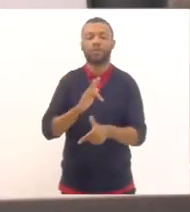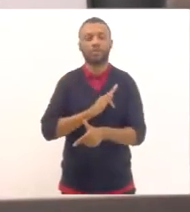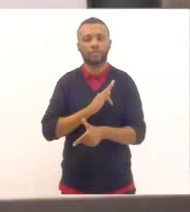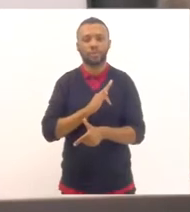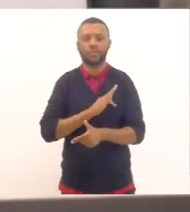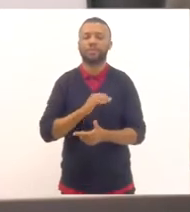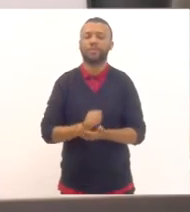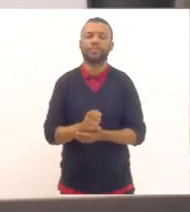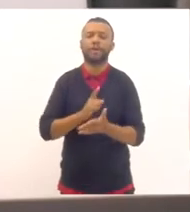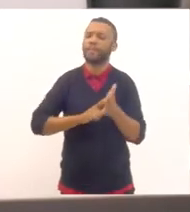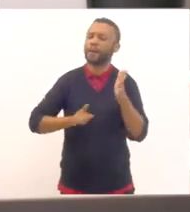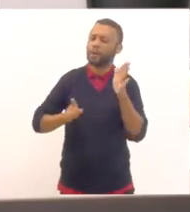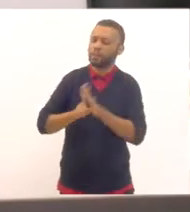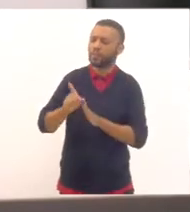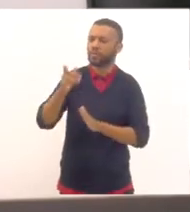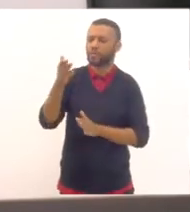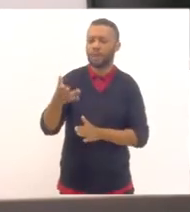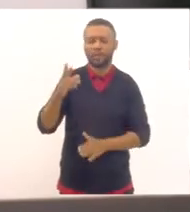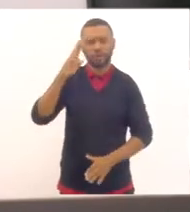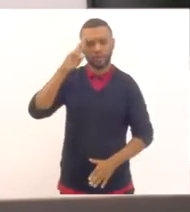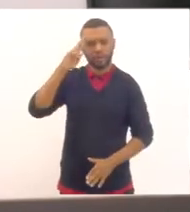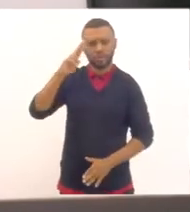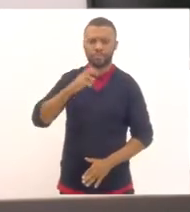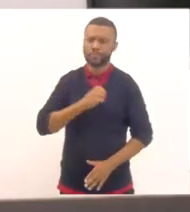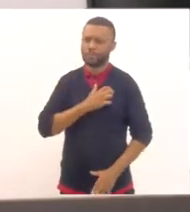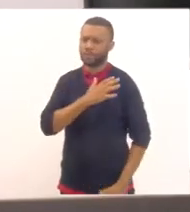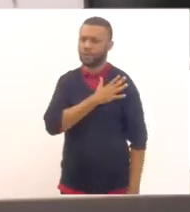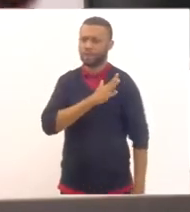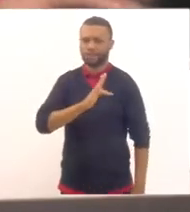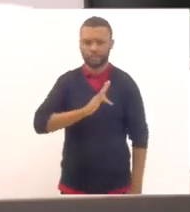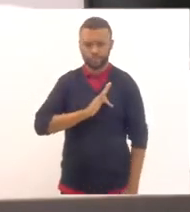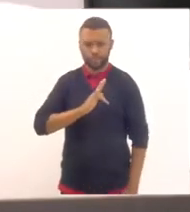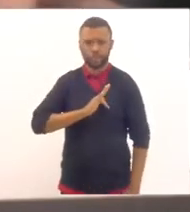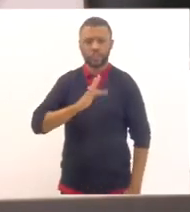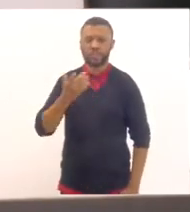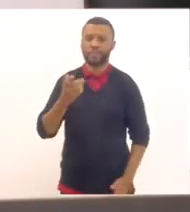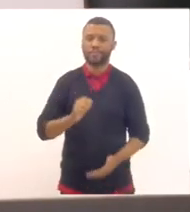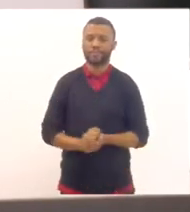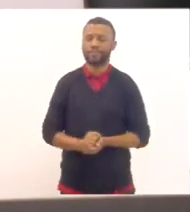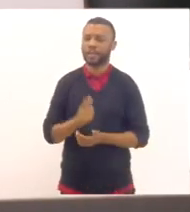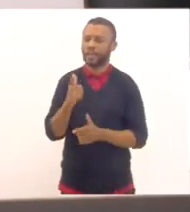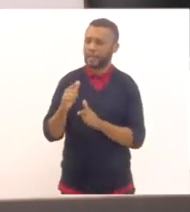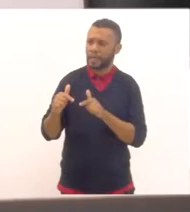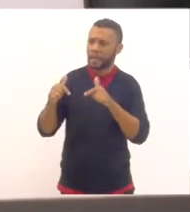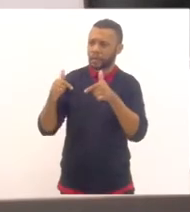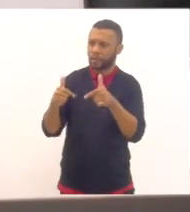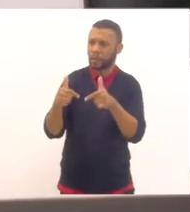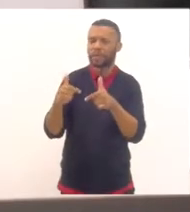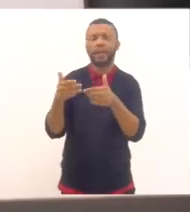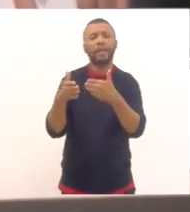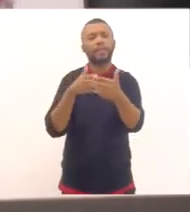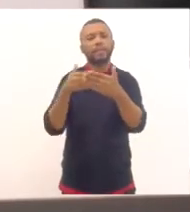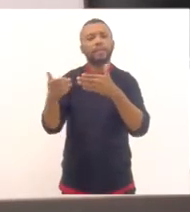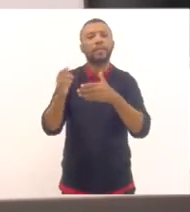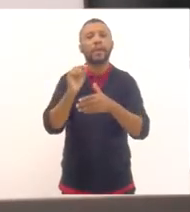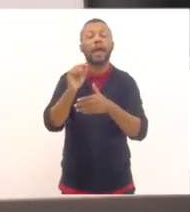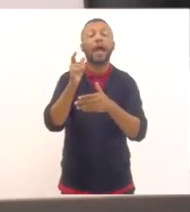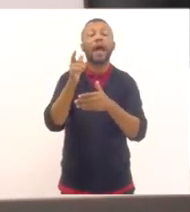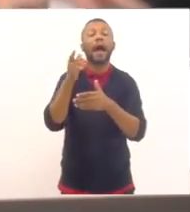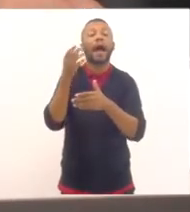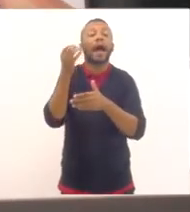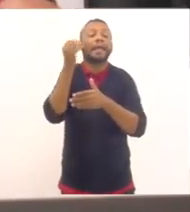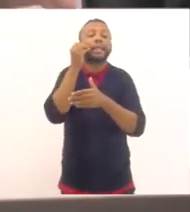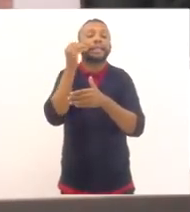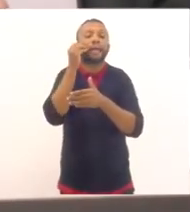comandante da Polícia Militar independente essas operações estão sendo realizadas que não entendimento é a operação abafa para